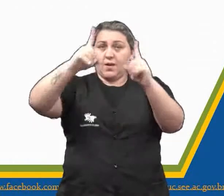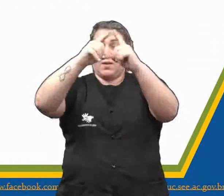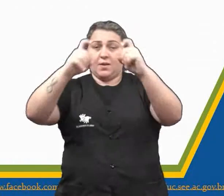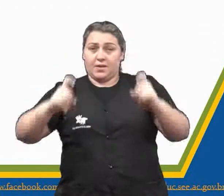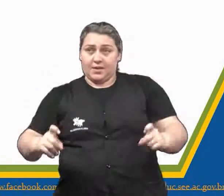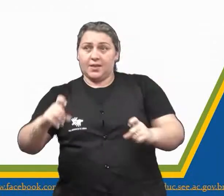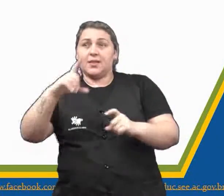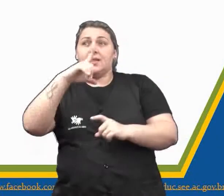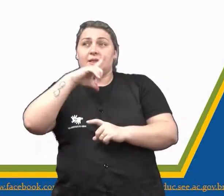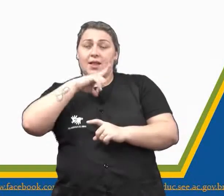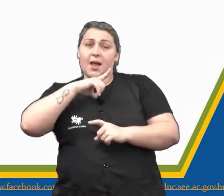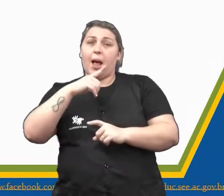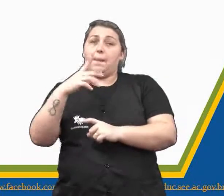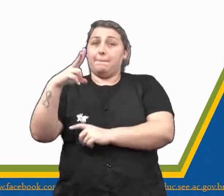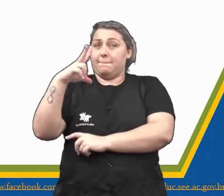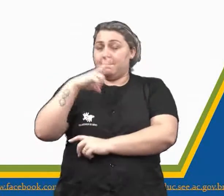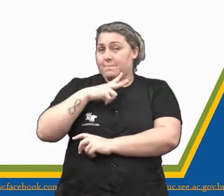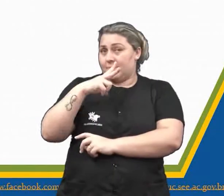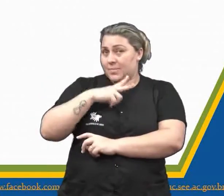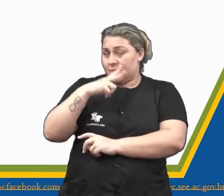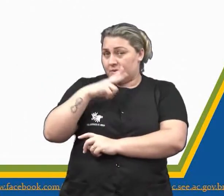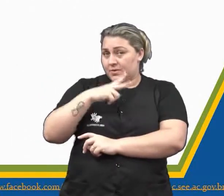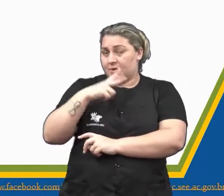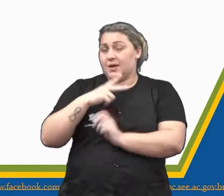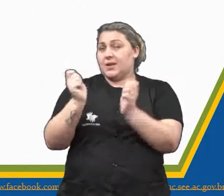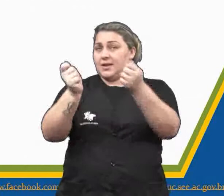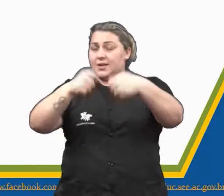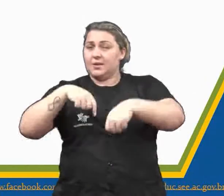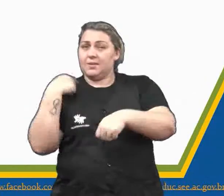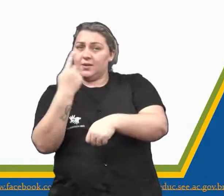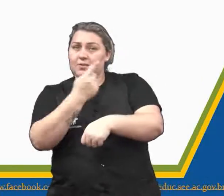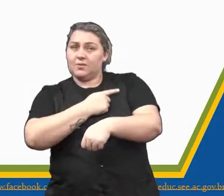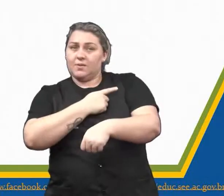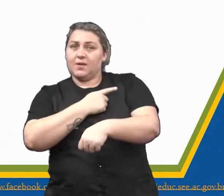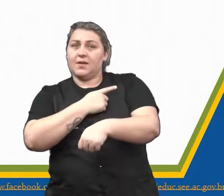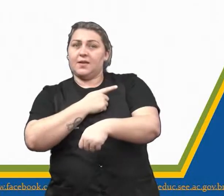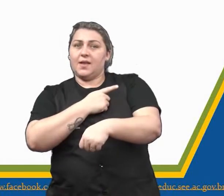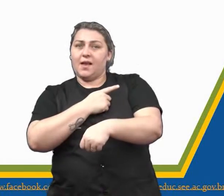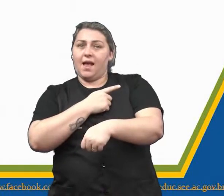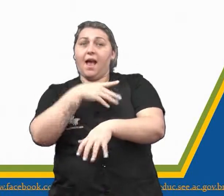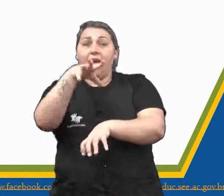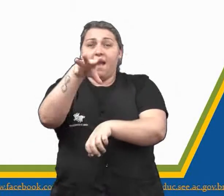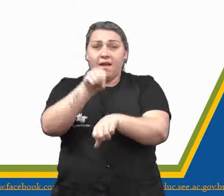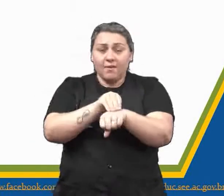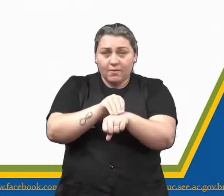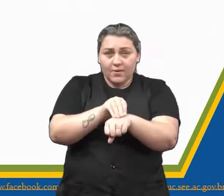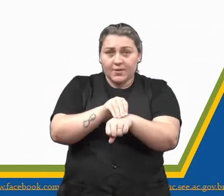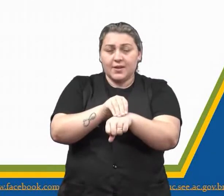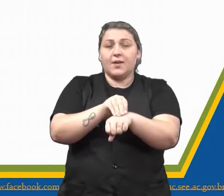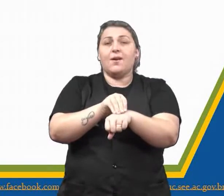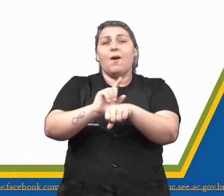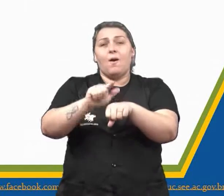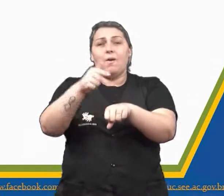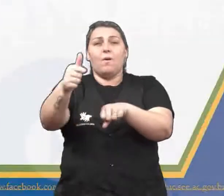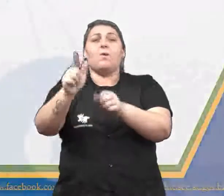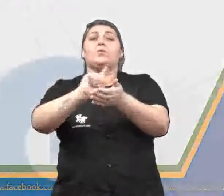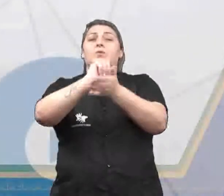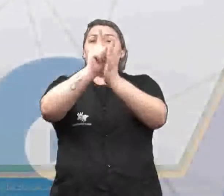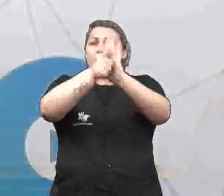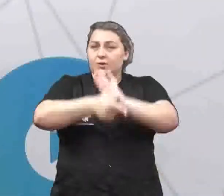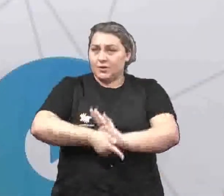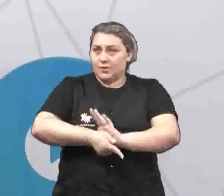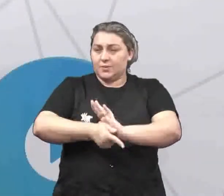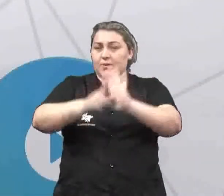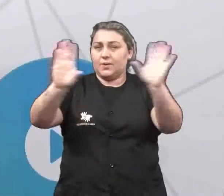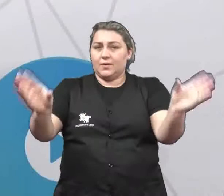possuem peculiaridades, que nos permitem identificá-los e reconhecê-los entre tantos outros gêneros.